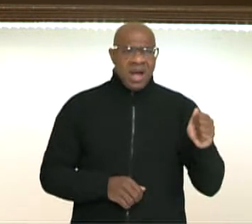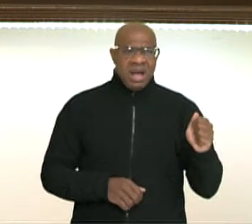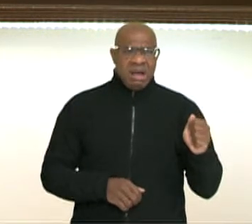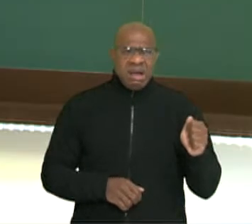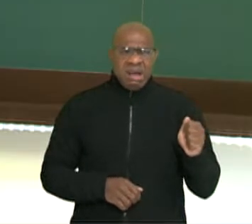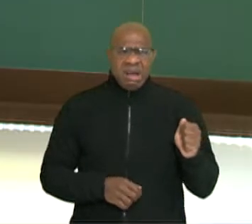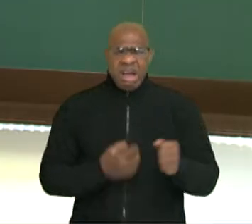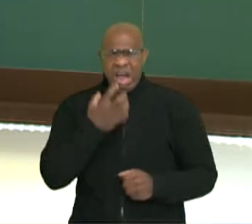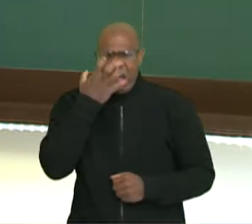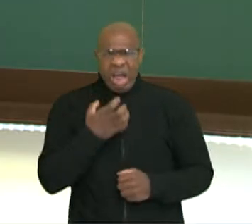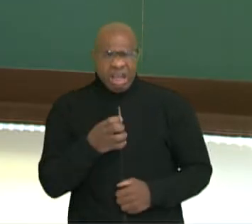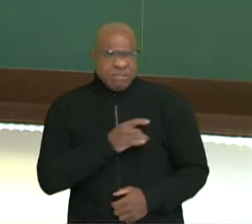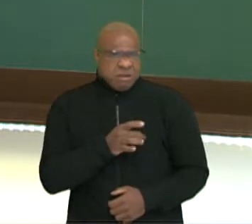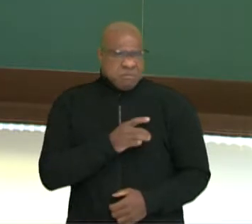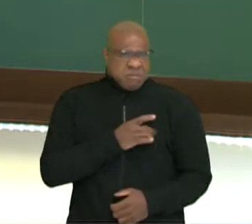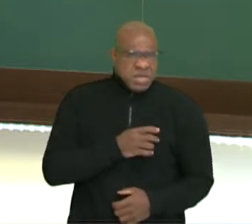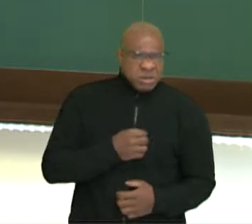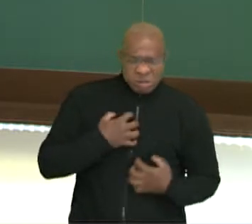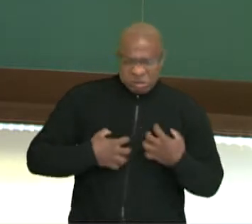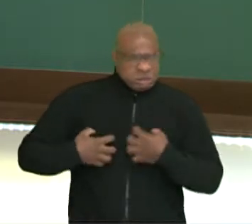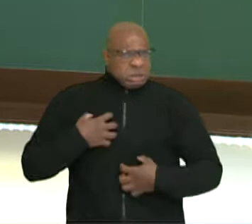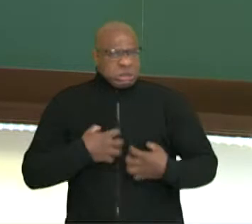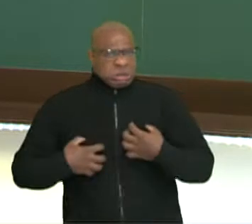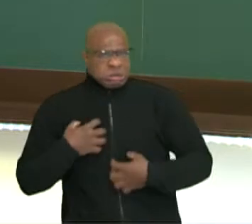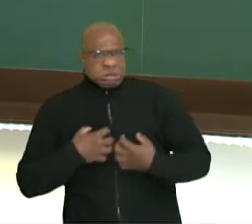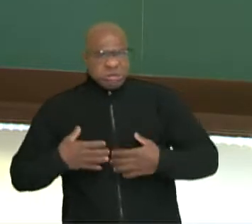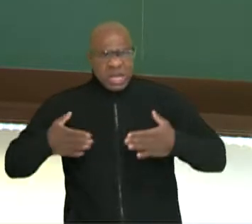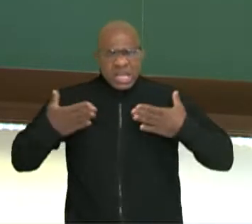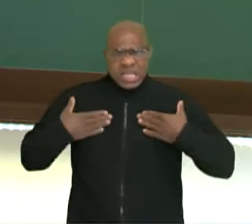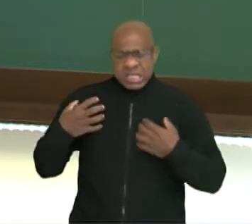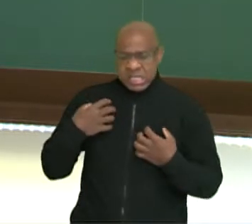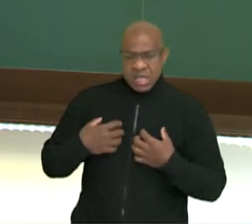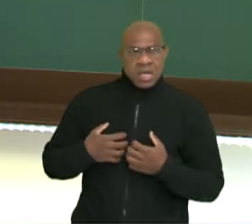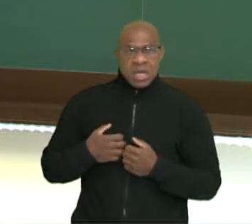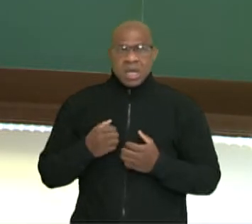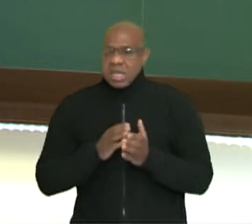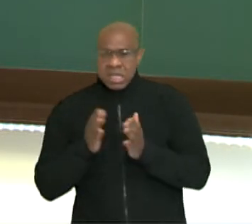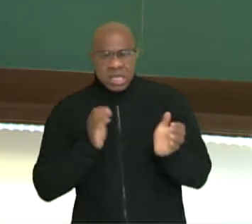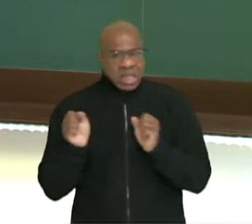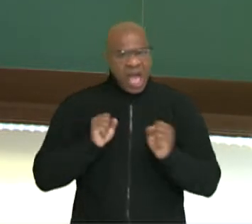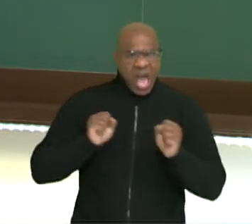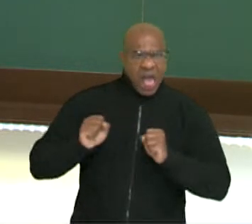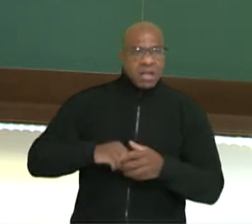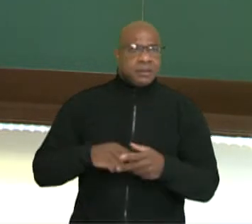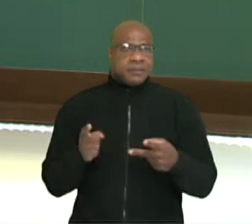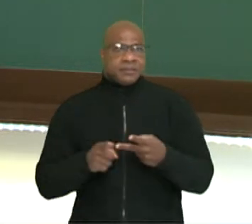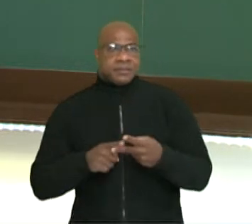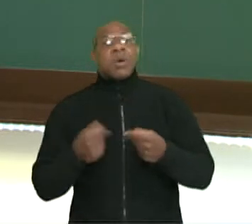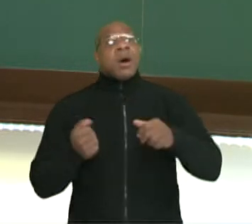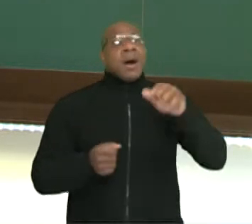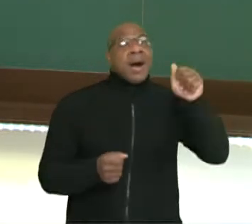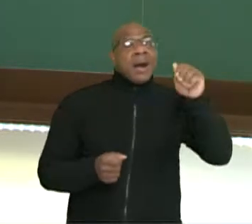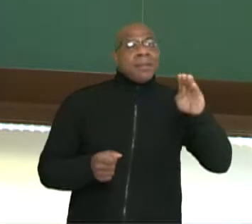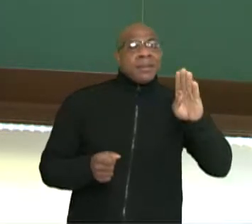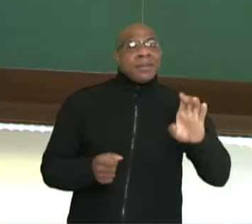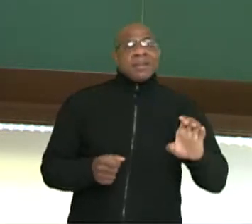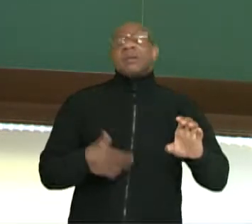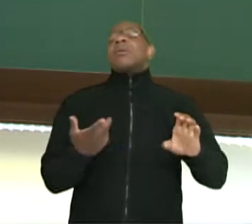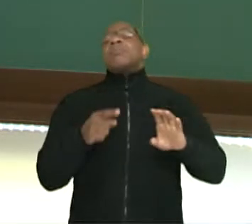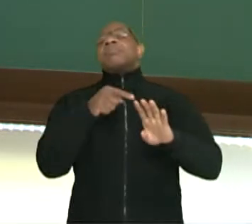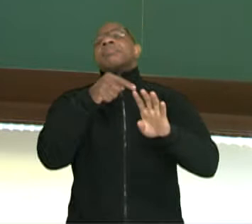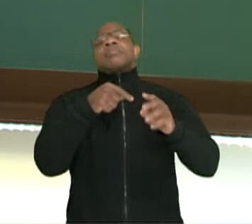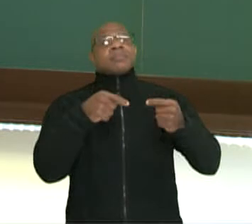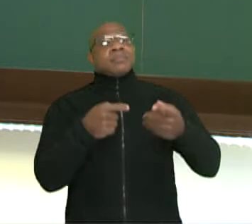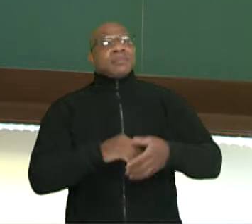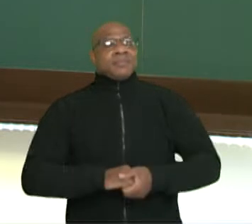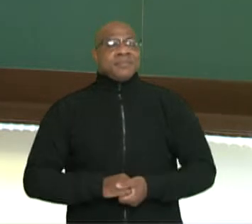medo, angústia, alegria e desespero? Ou será alegria, dor, nojo, tristeza e raiva?